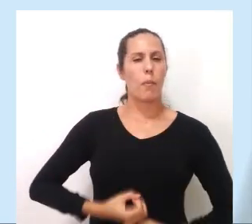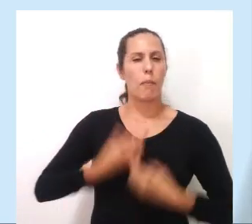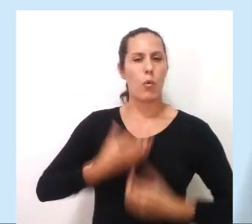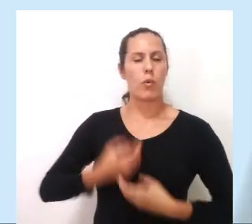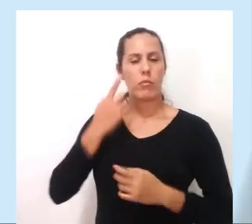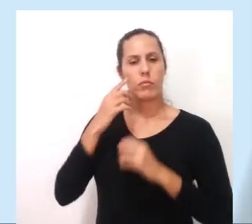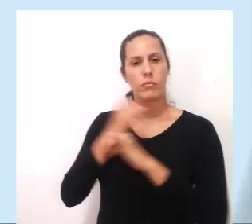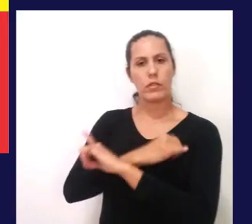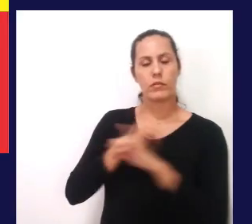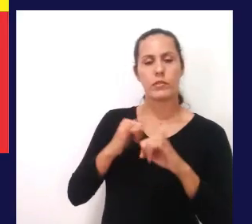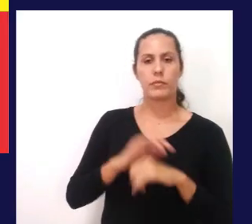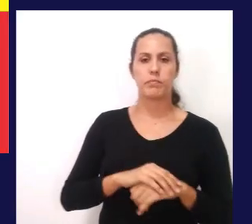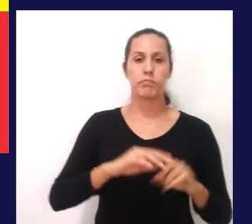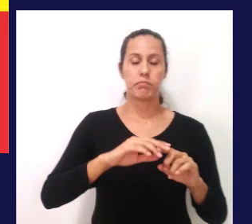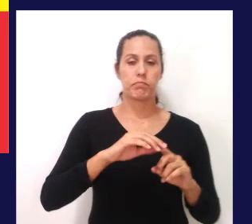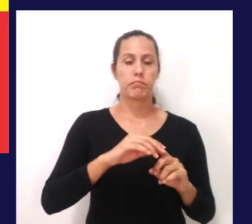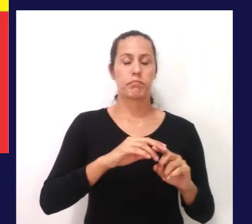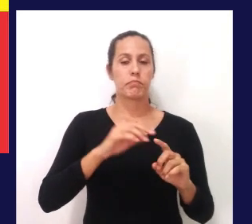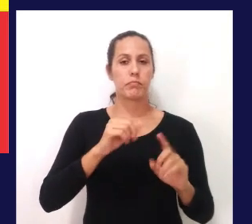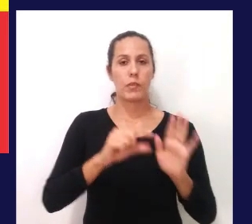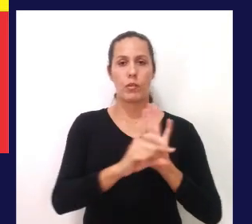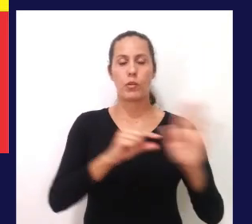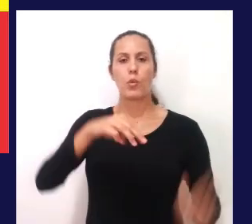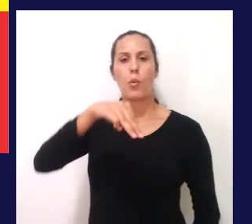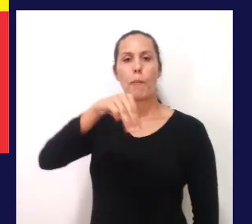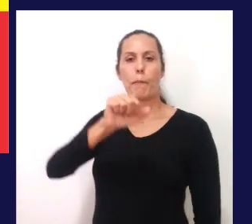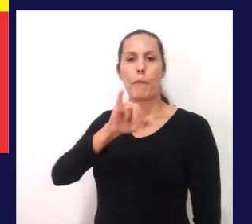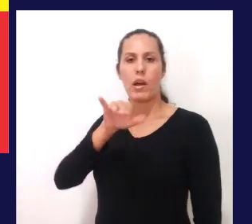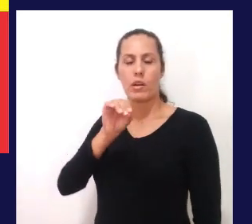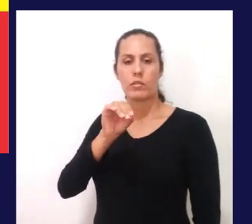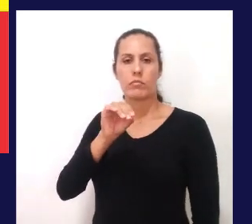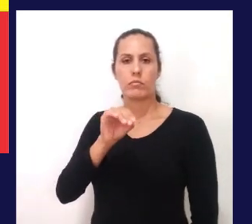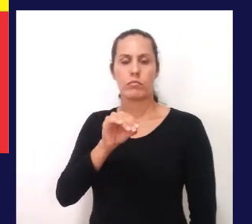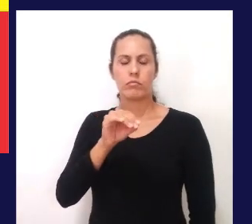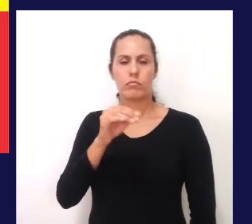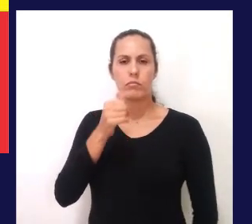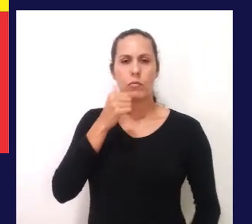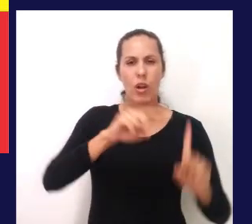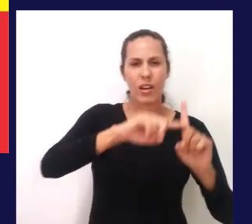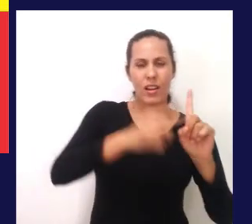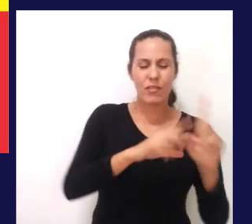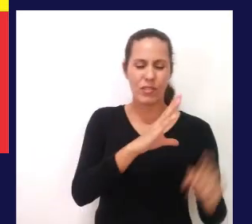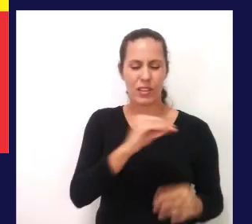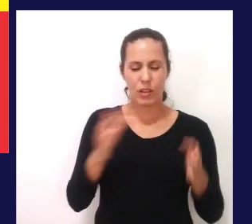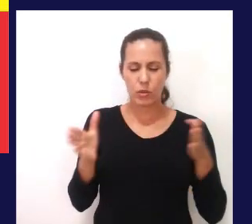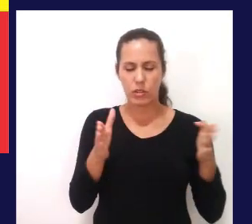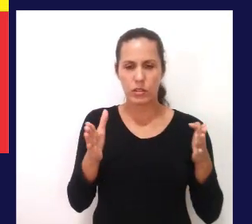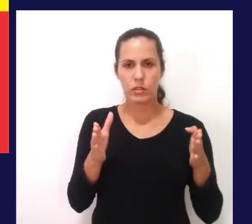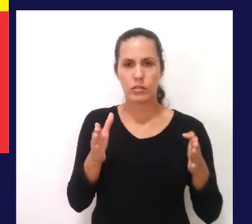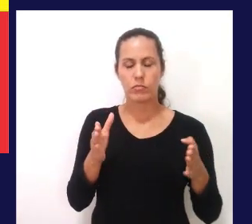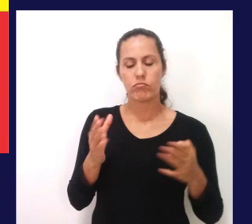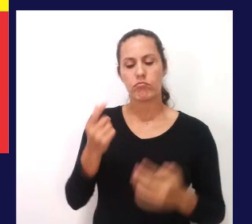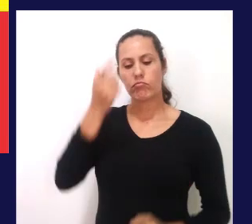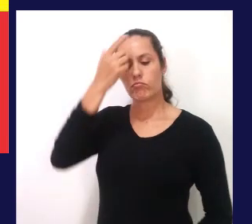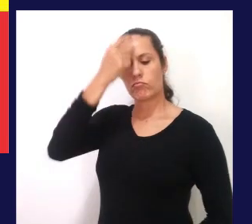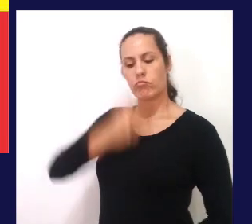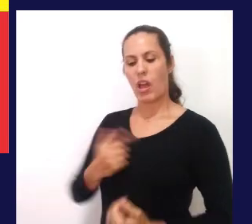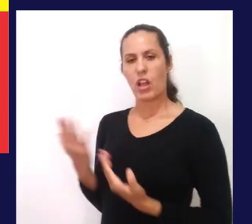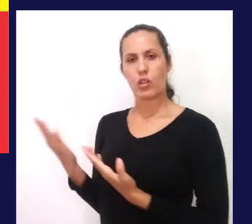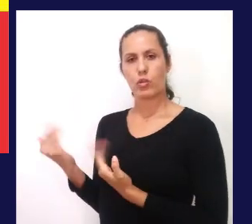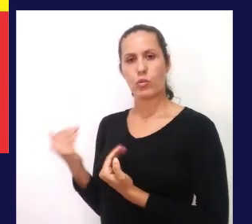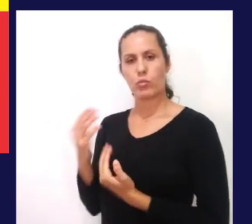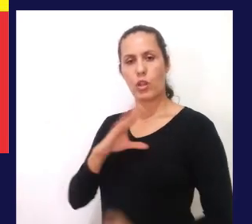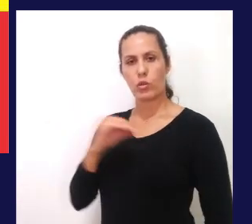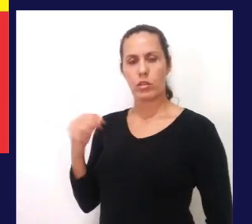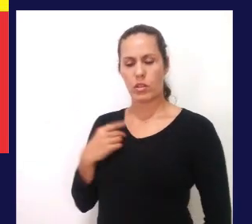aí na telinha. A gravidez na adolescência. O adolescente. A vida é tão bela